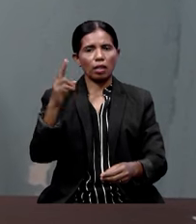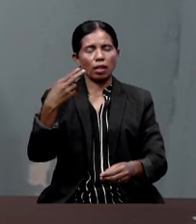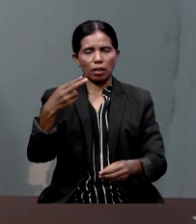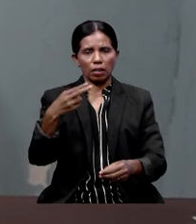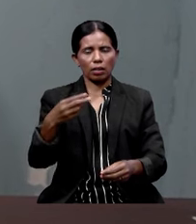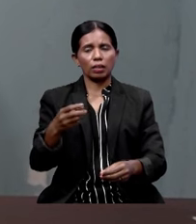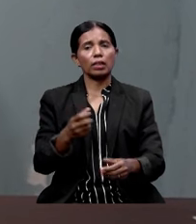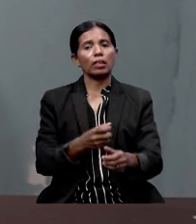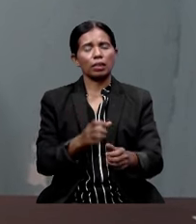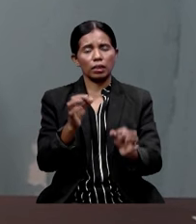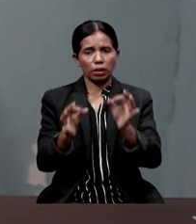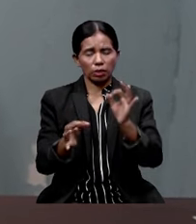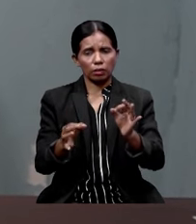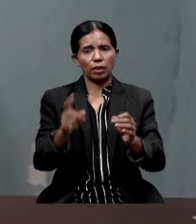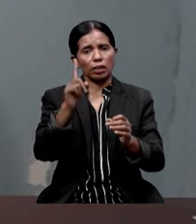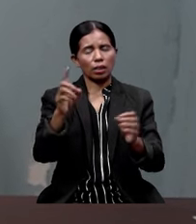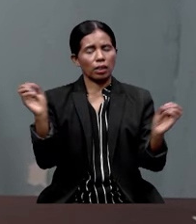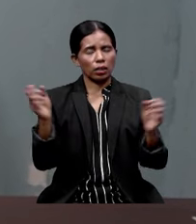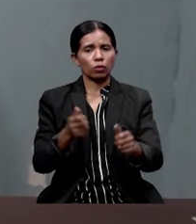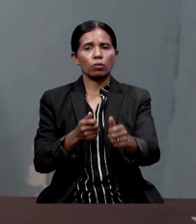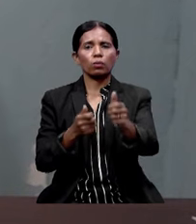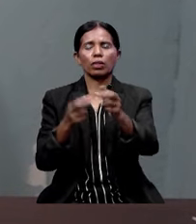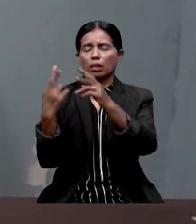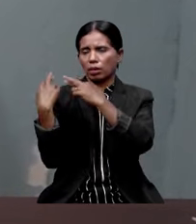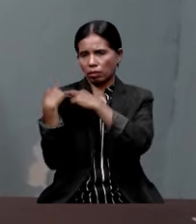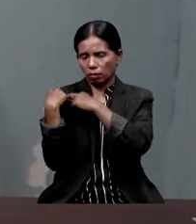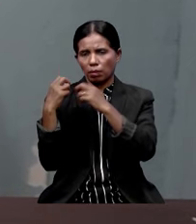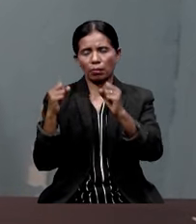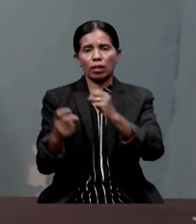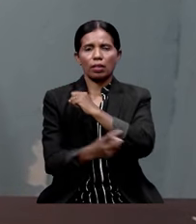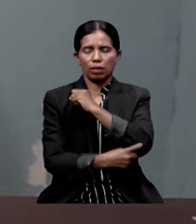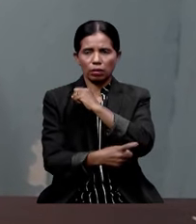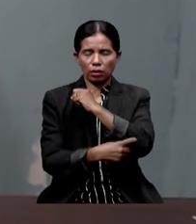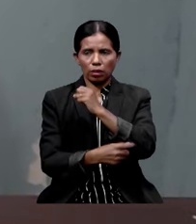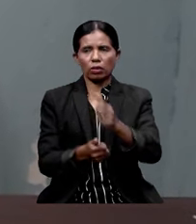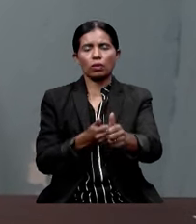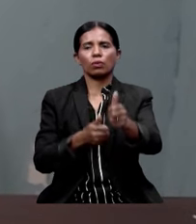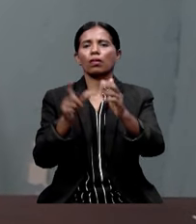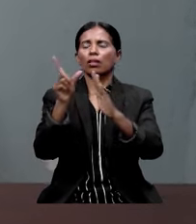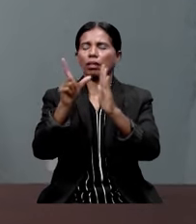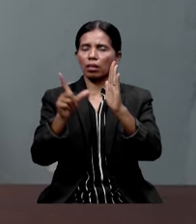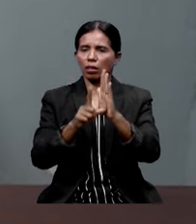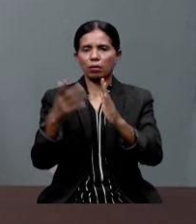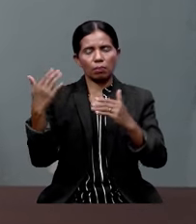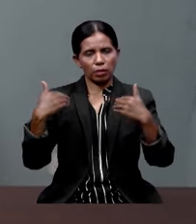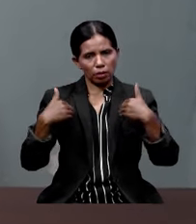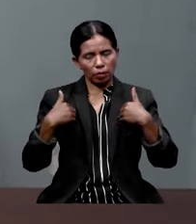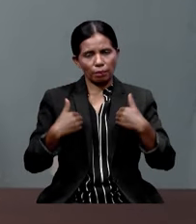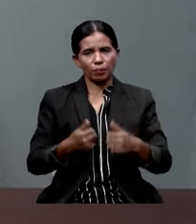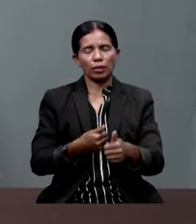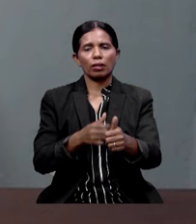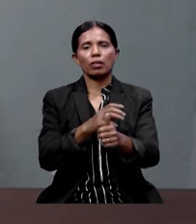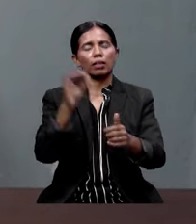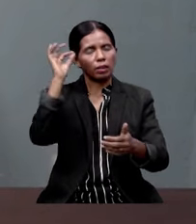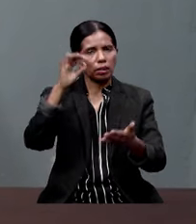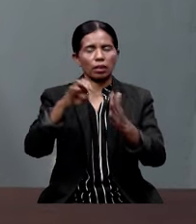ninha responsabilidade bele iha sanção tuirle nebe iha. Tuir acordo secretário de